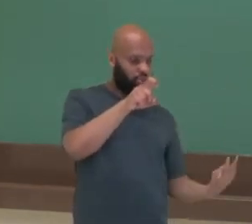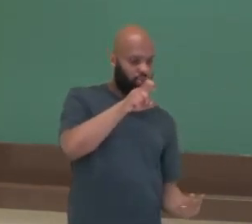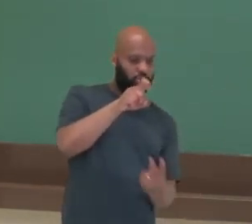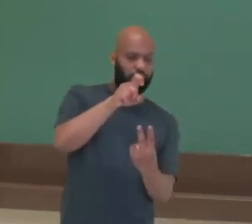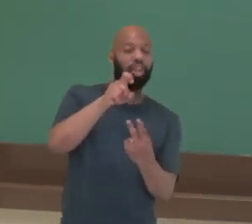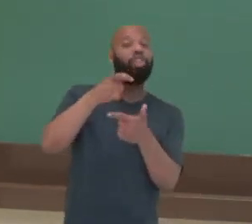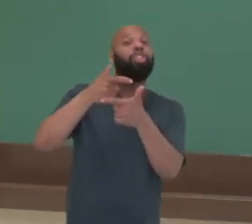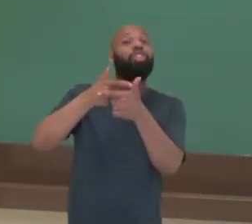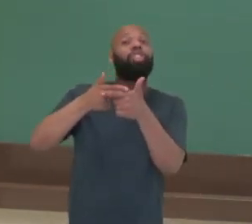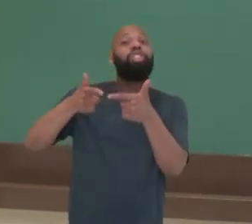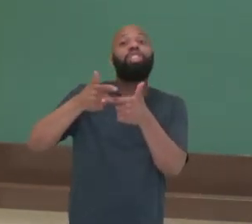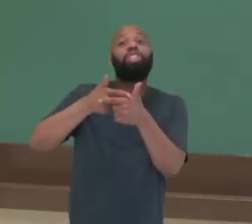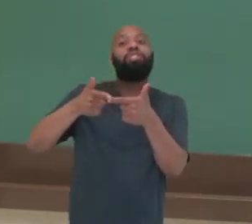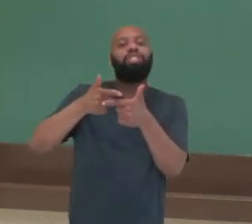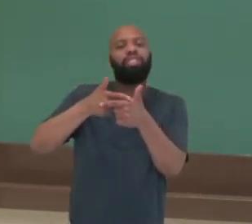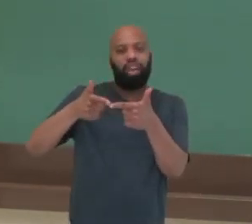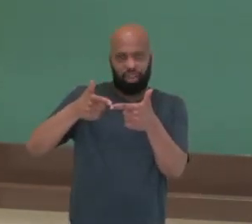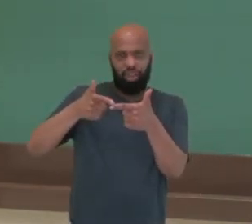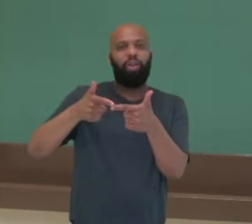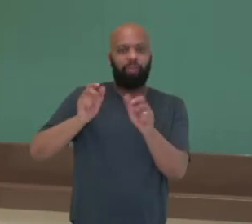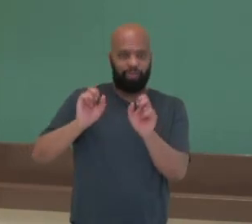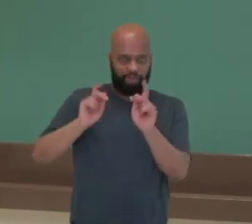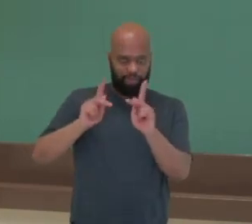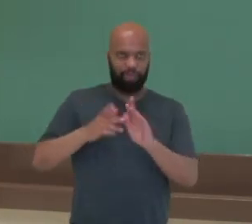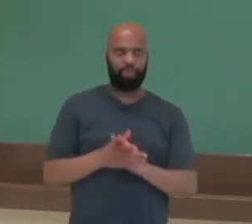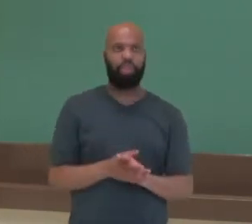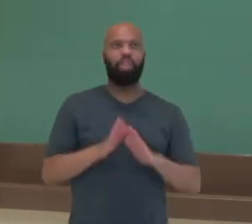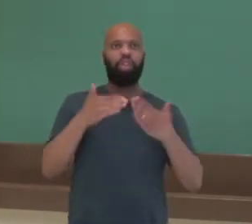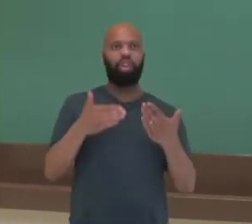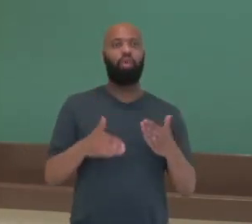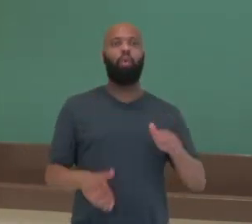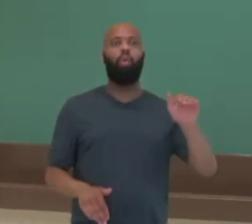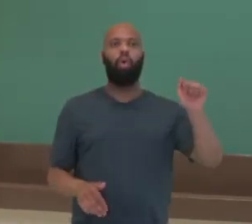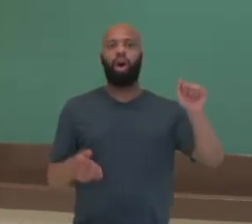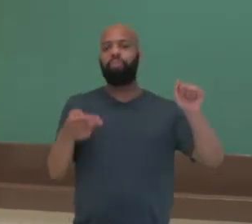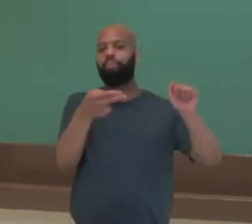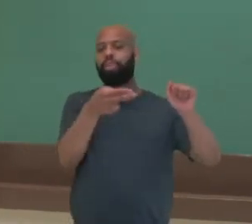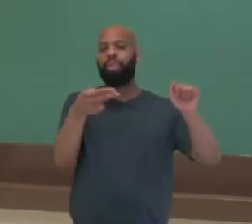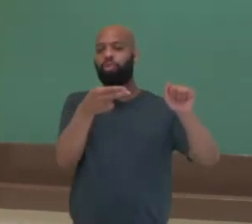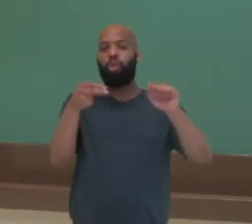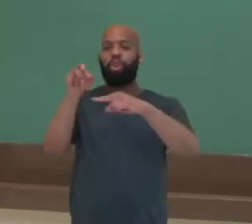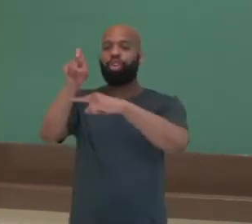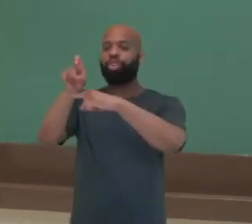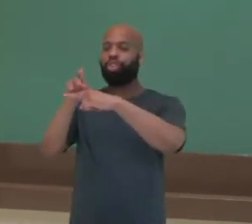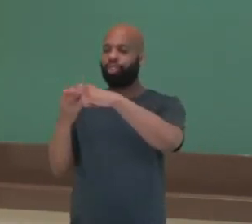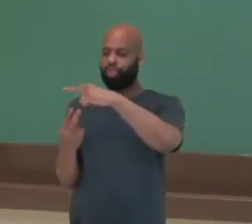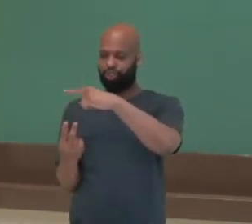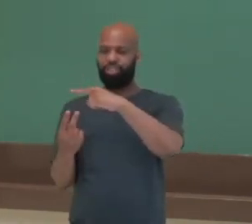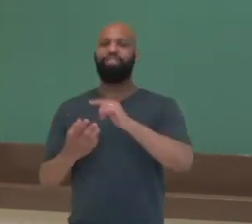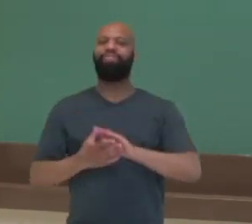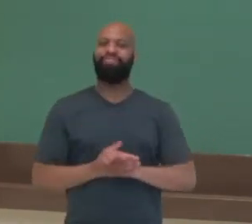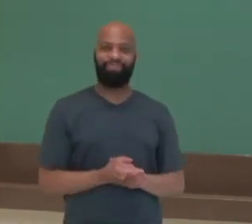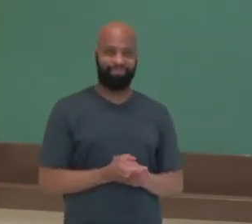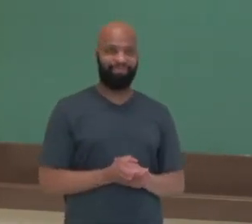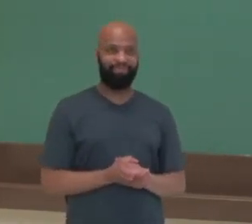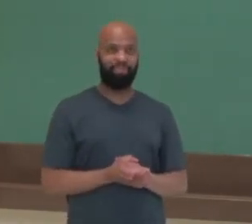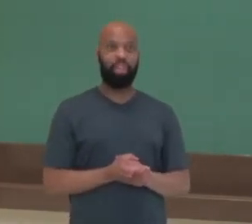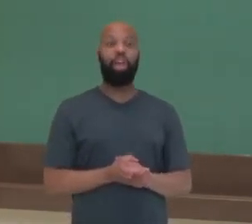outro lado da igualdade, dividindo. Então, A vai ser igual a X sobre 2,